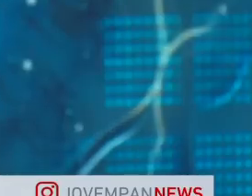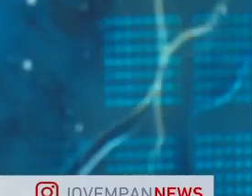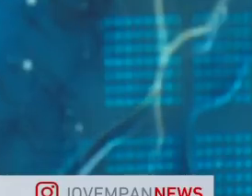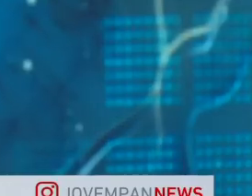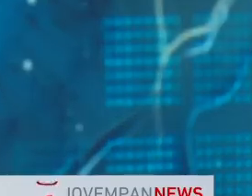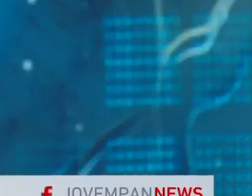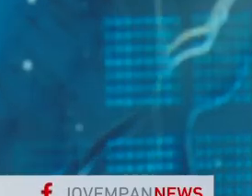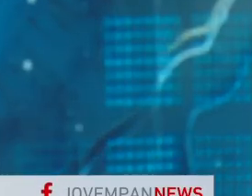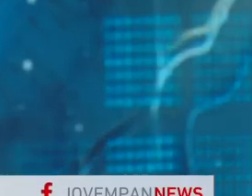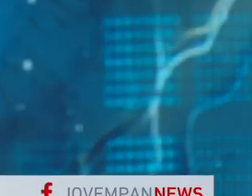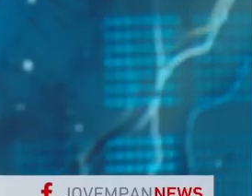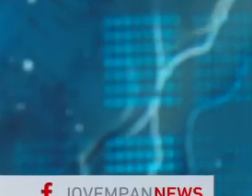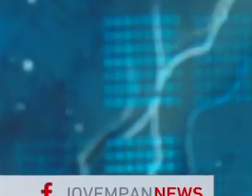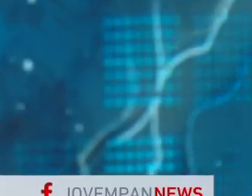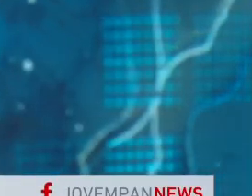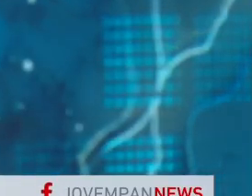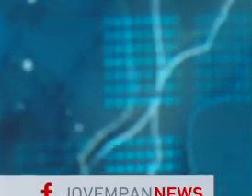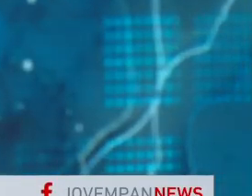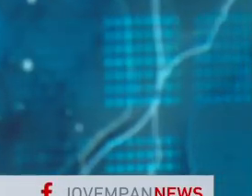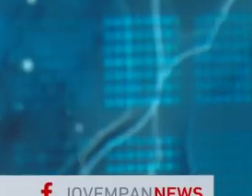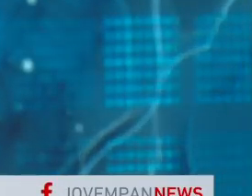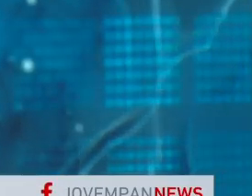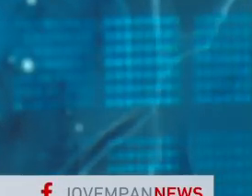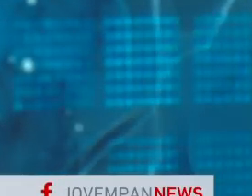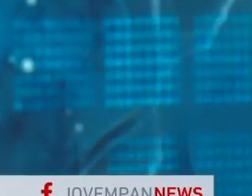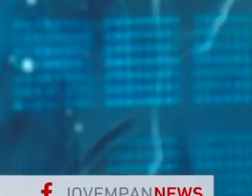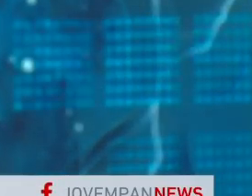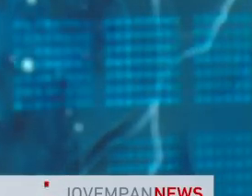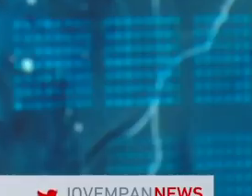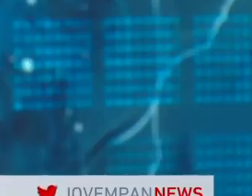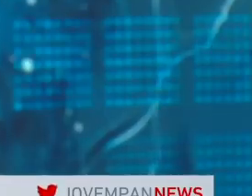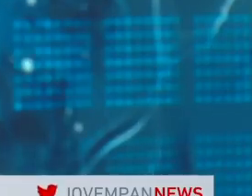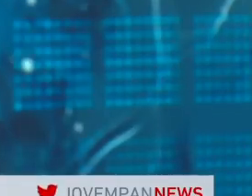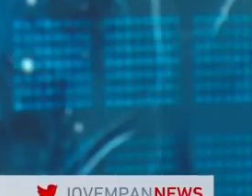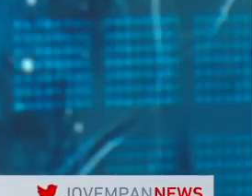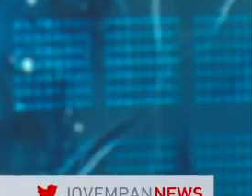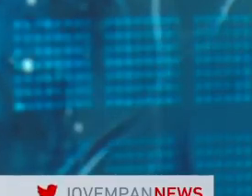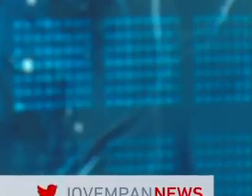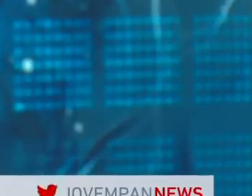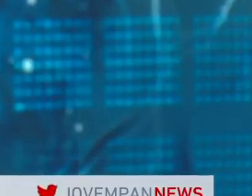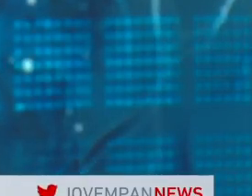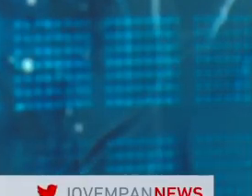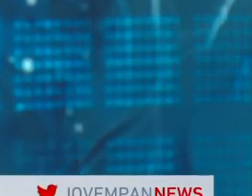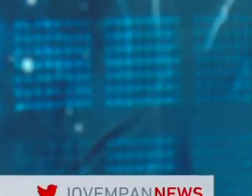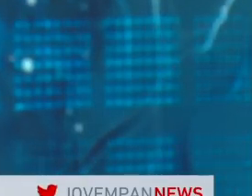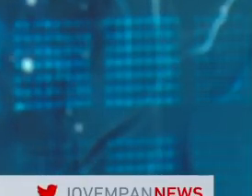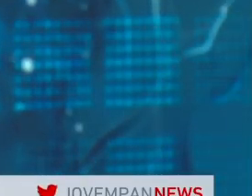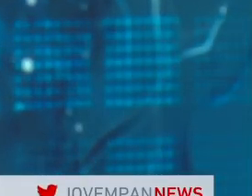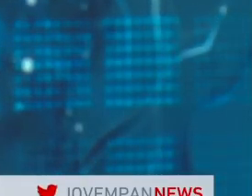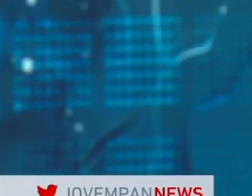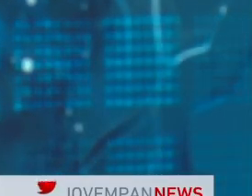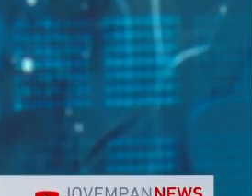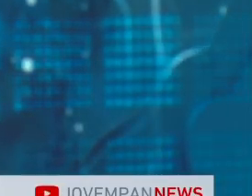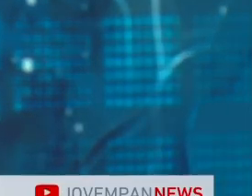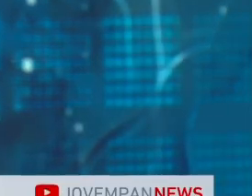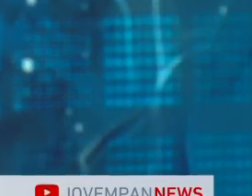O Exército ignora a promessa do presidente Lula e proíbe acesso aos documentos do ex-ministro da Saúde, Eduardo Pazuello, destaque